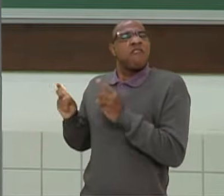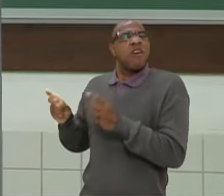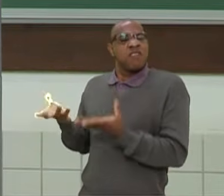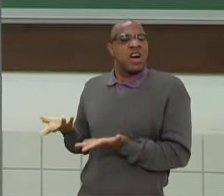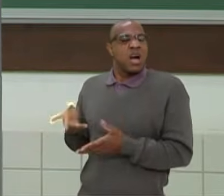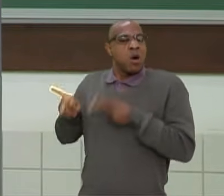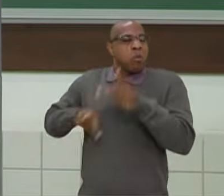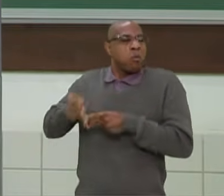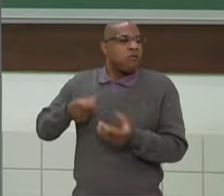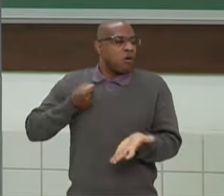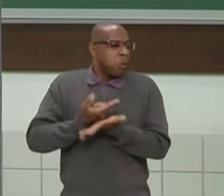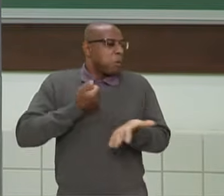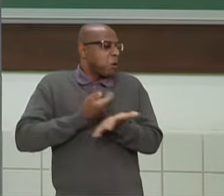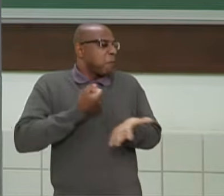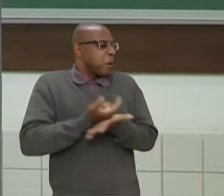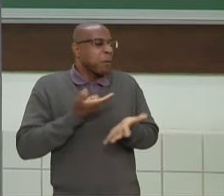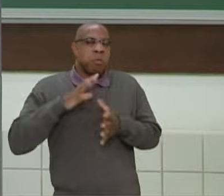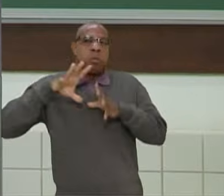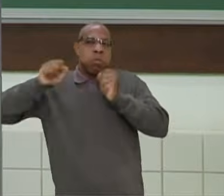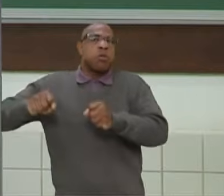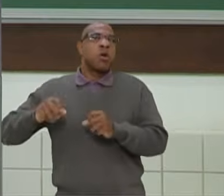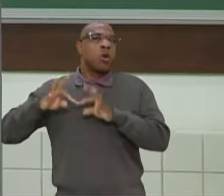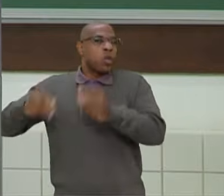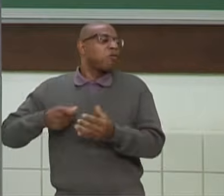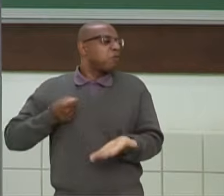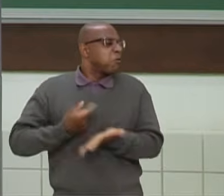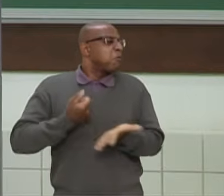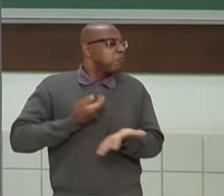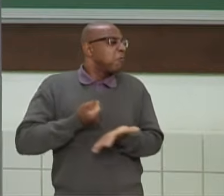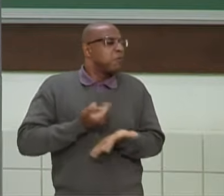produzir bastante, todo mundo vai comprar cada vez mais,